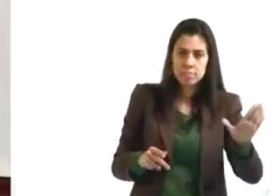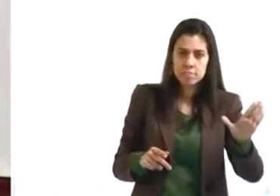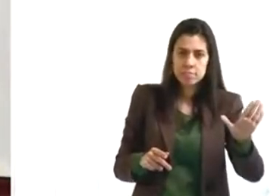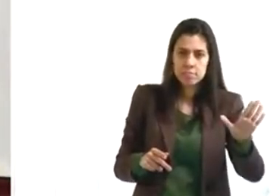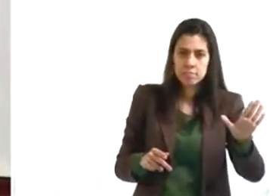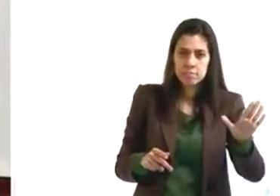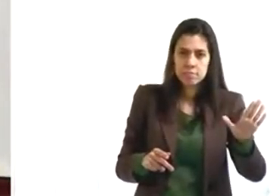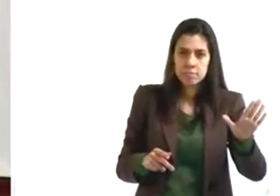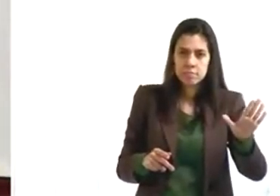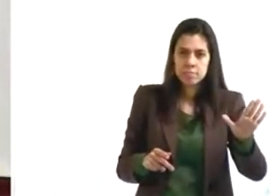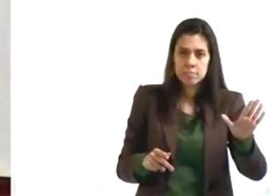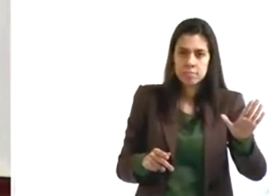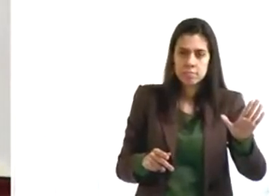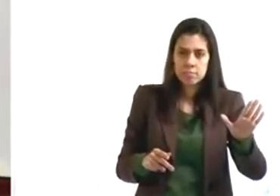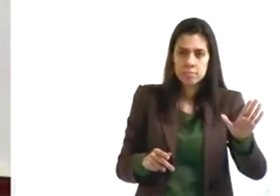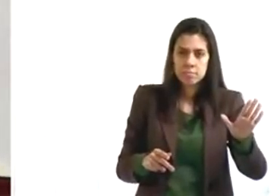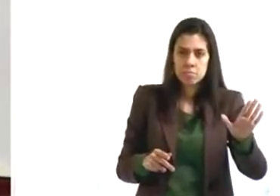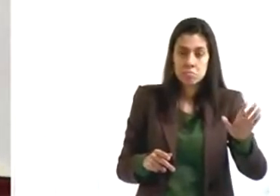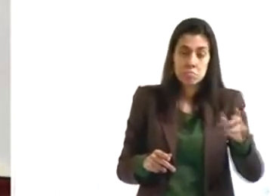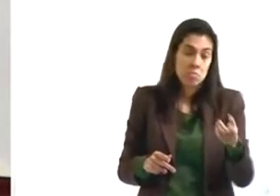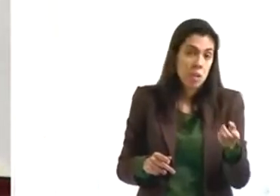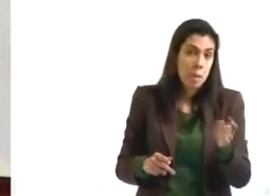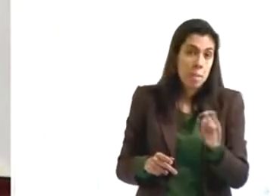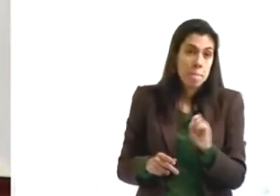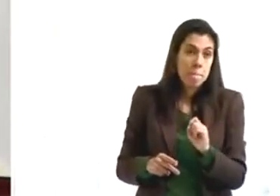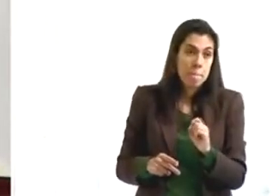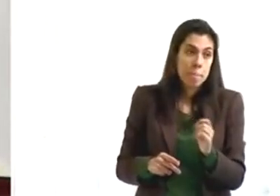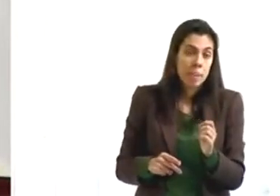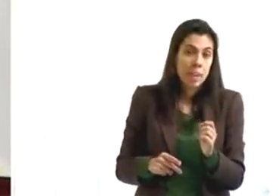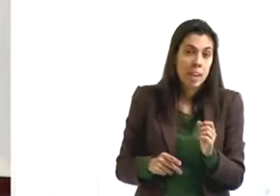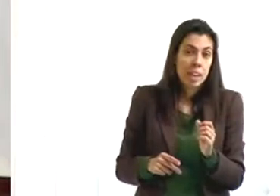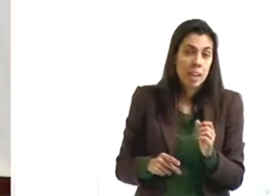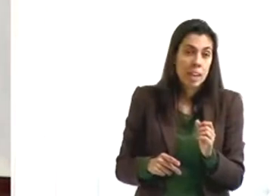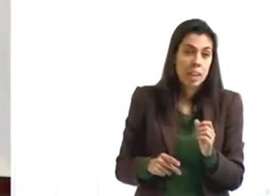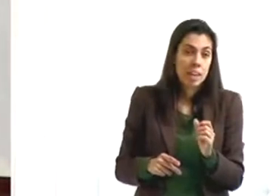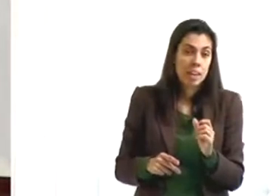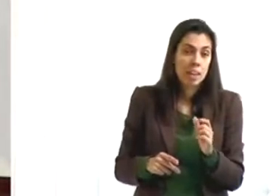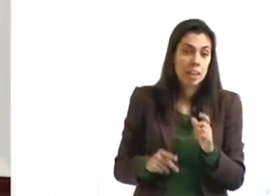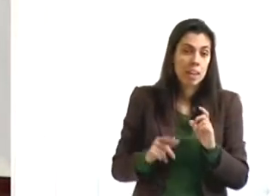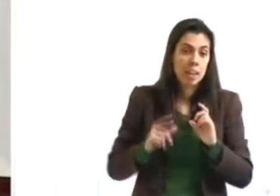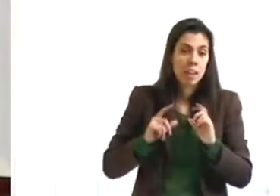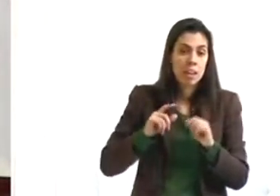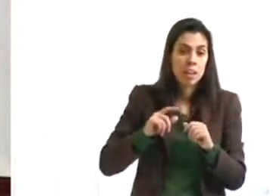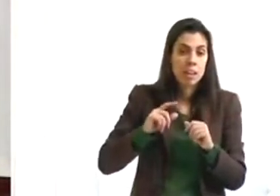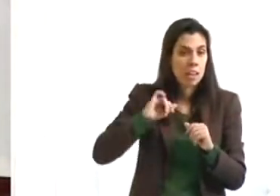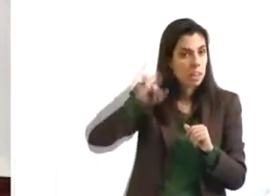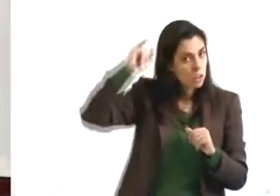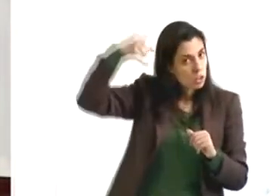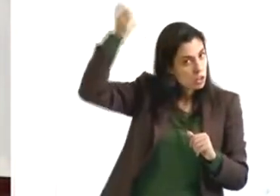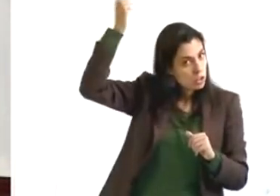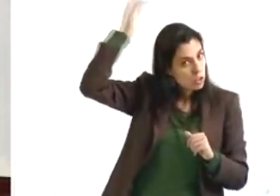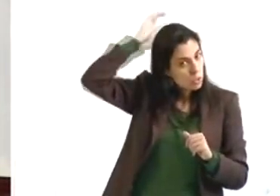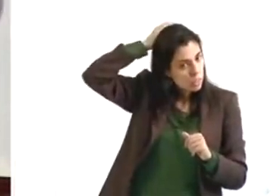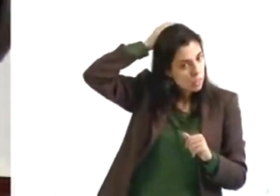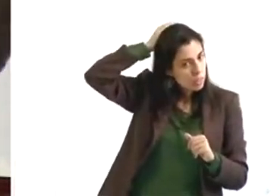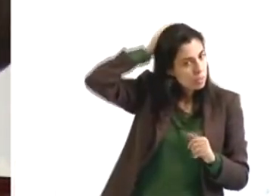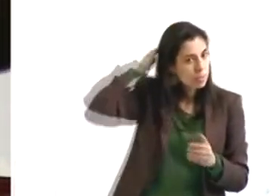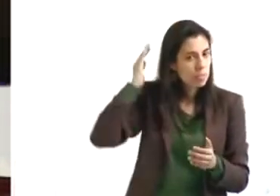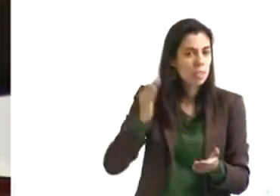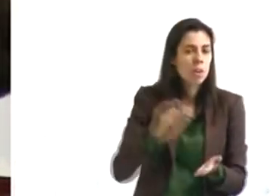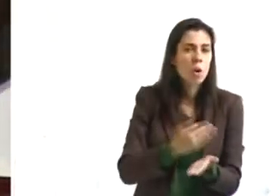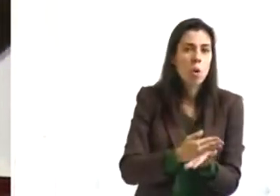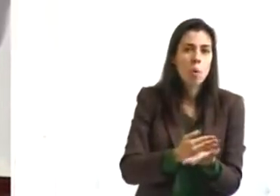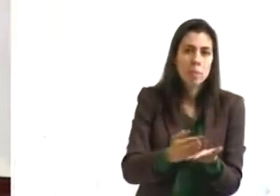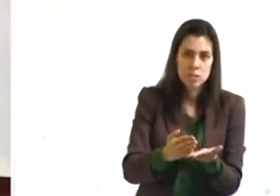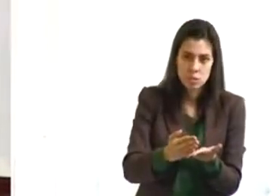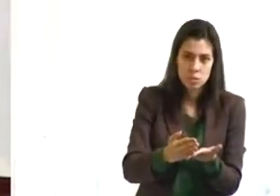adorando a Deus, ele não conhece Jesus ainda. E ele, ao voltar agora para o seu país, para a Etiópia, ele comprou,